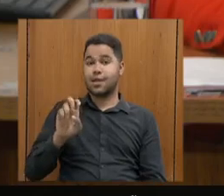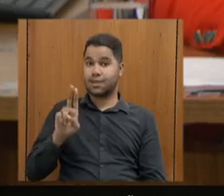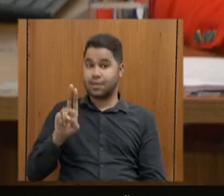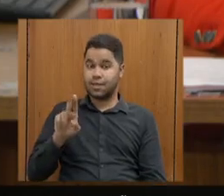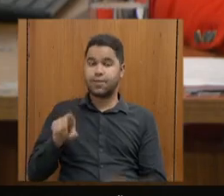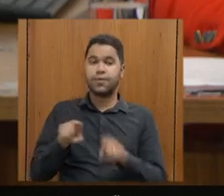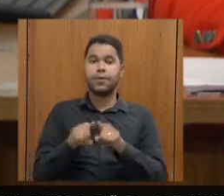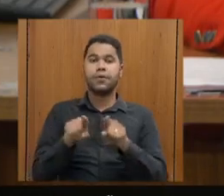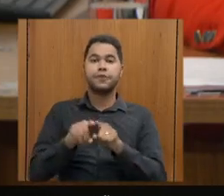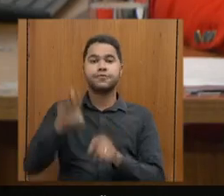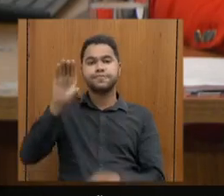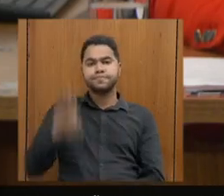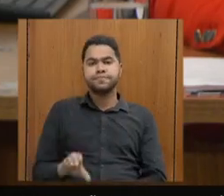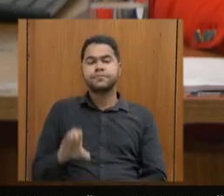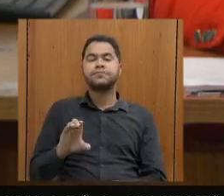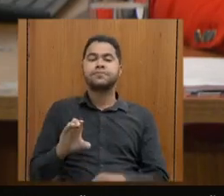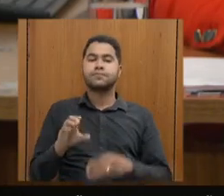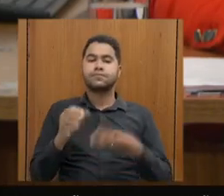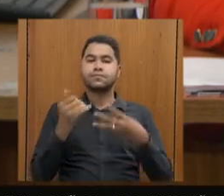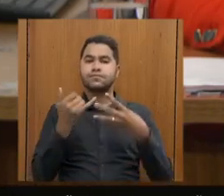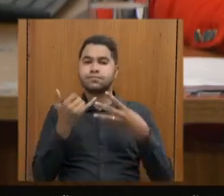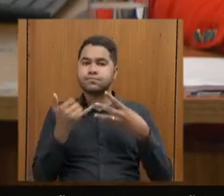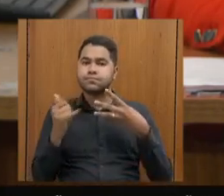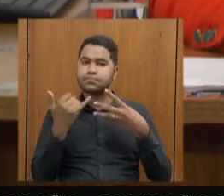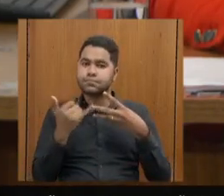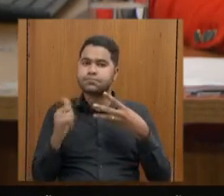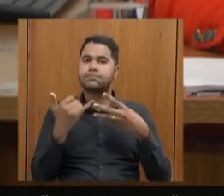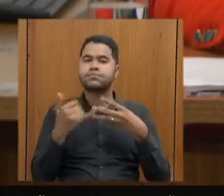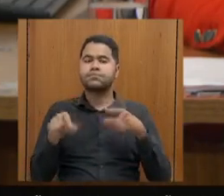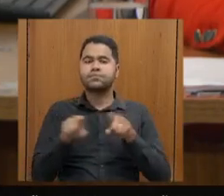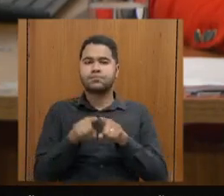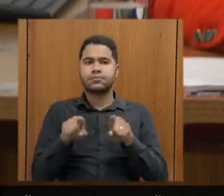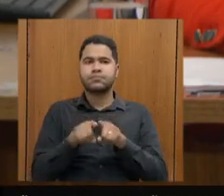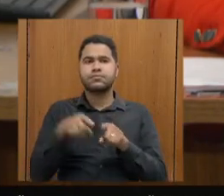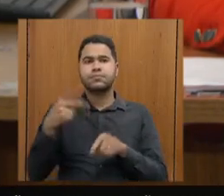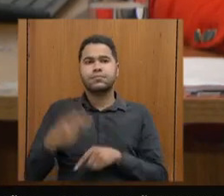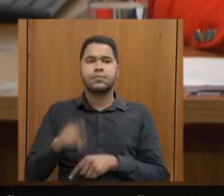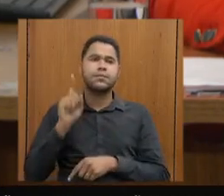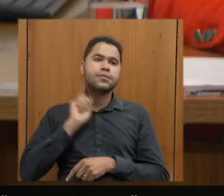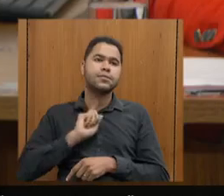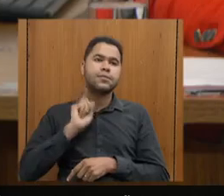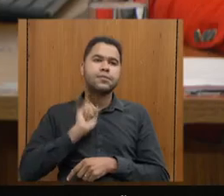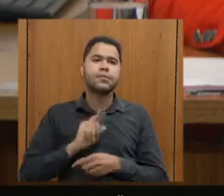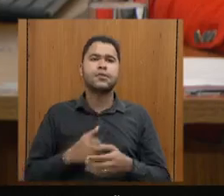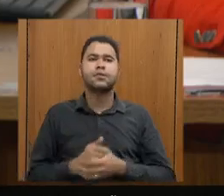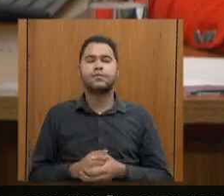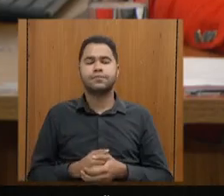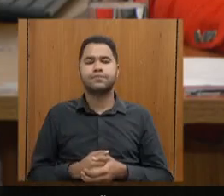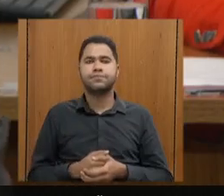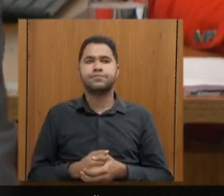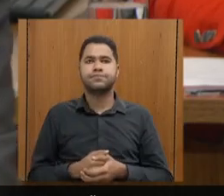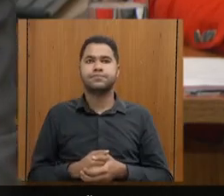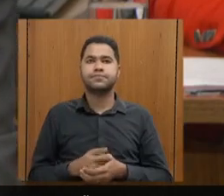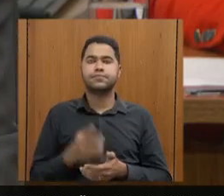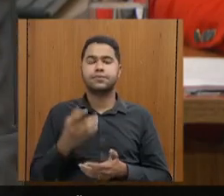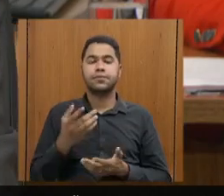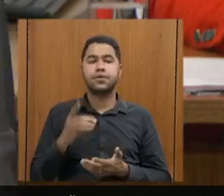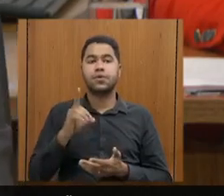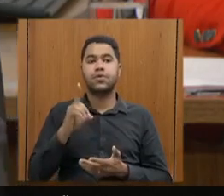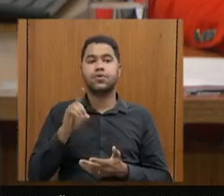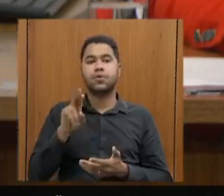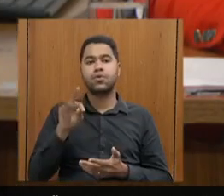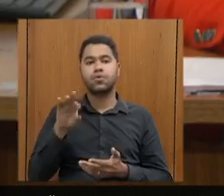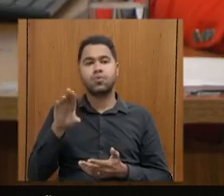também no Conselho da Cemig um grande defensor do Sul de Minas que é um nosso Doutor Afonso